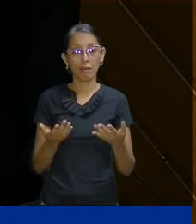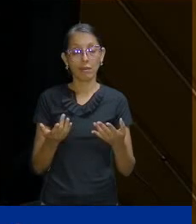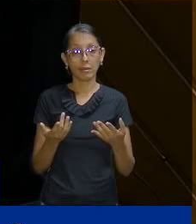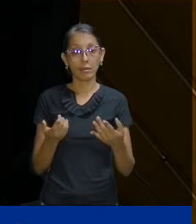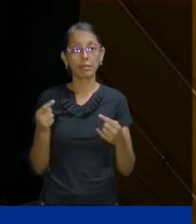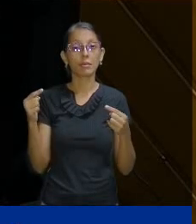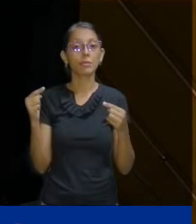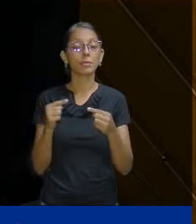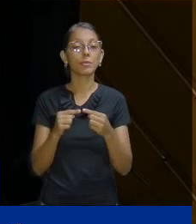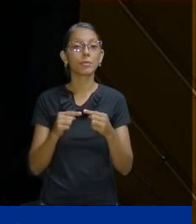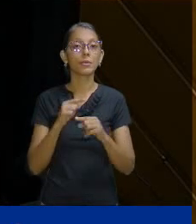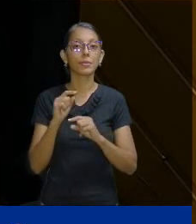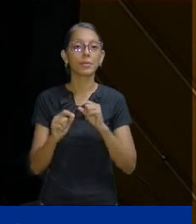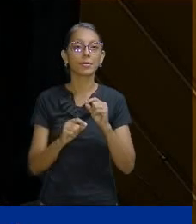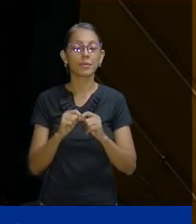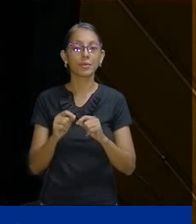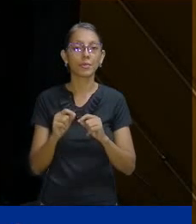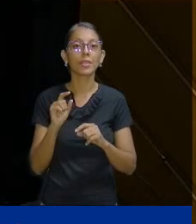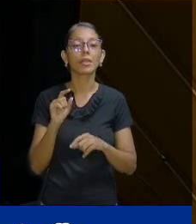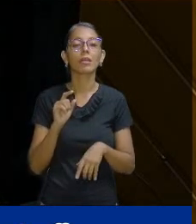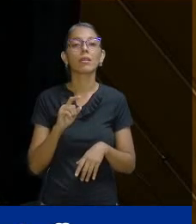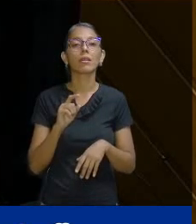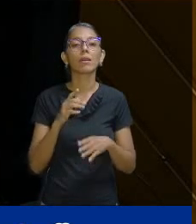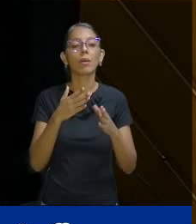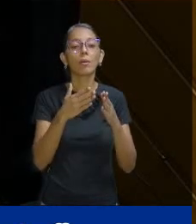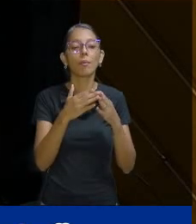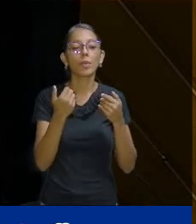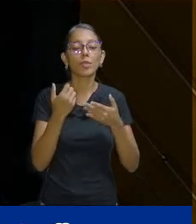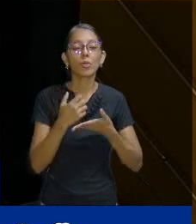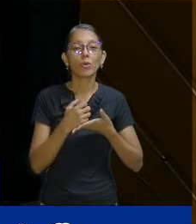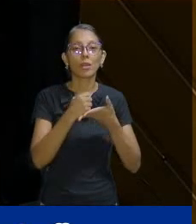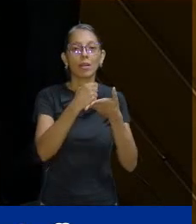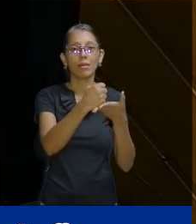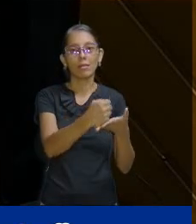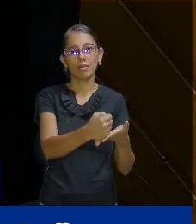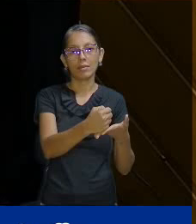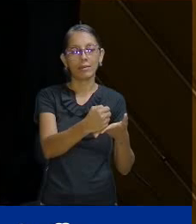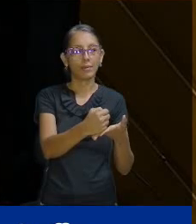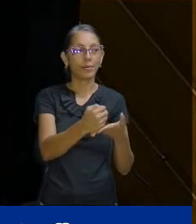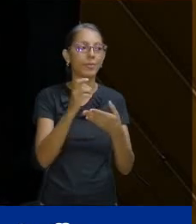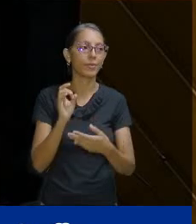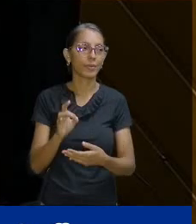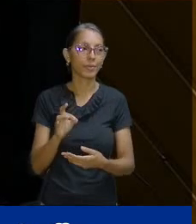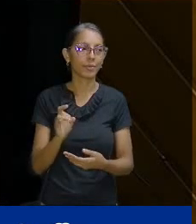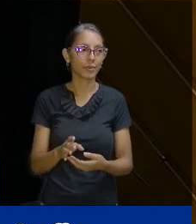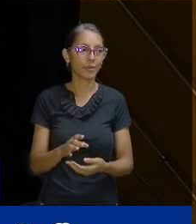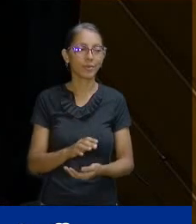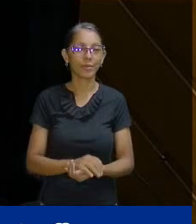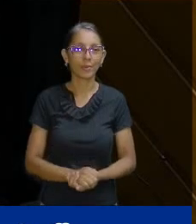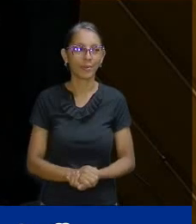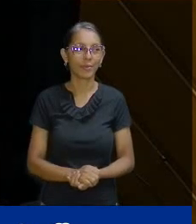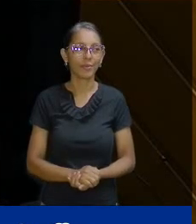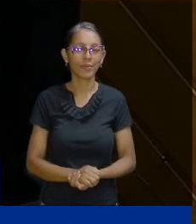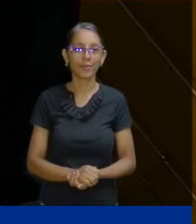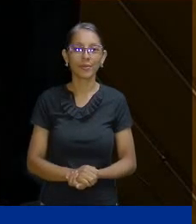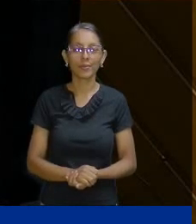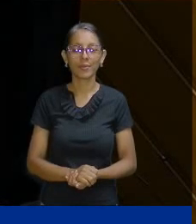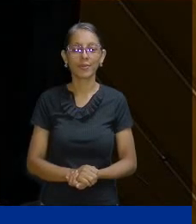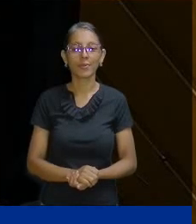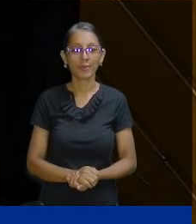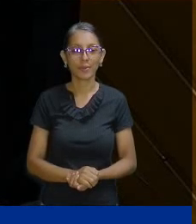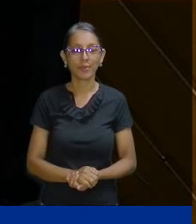transporte decorreu de uma carona solicitada por motivos pessoais, incapacidade temporária de condução.